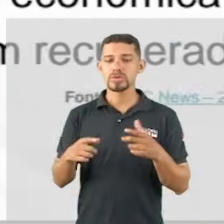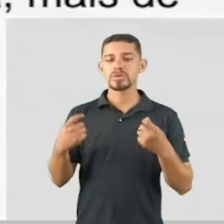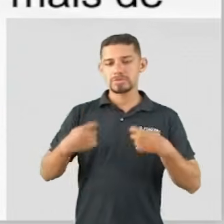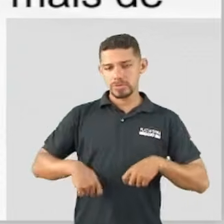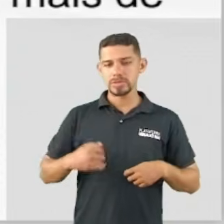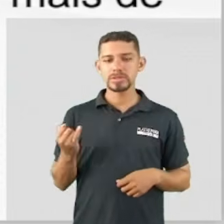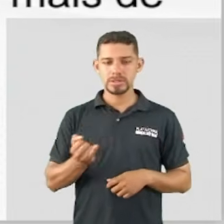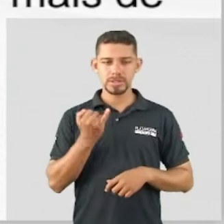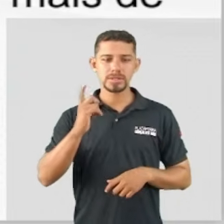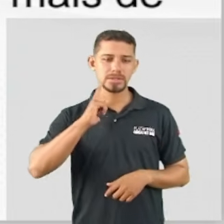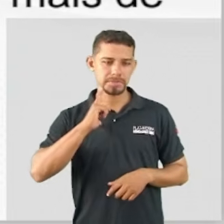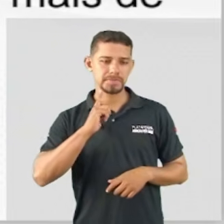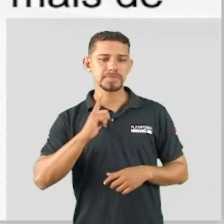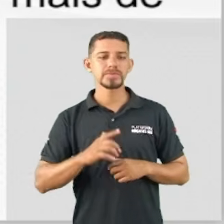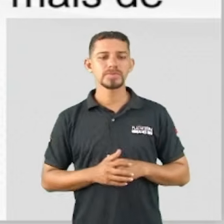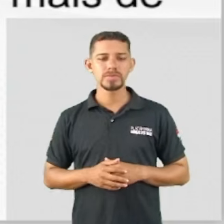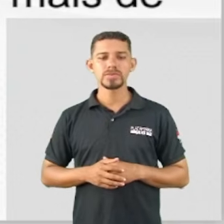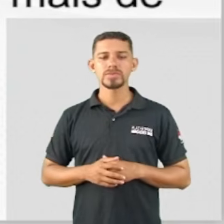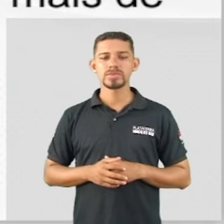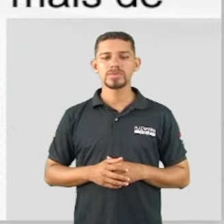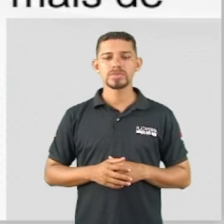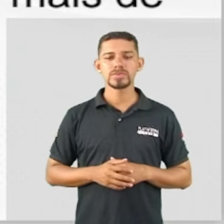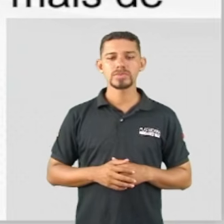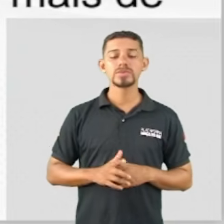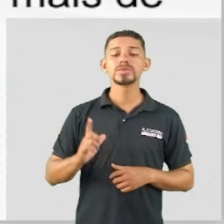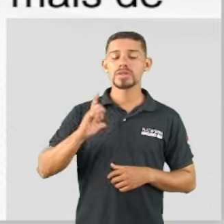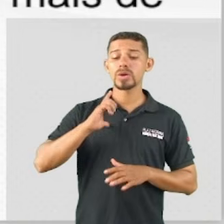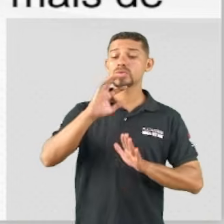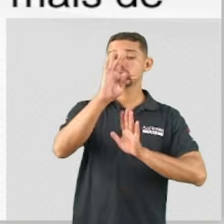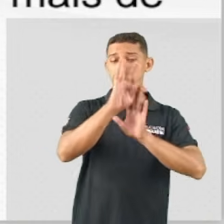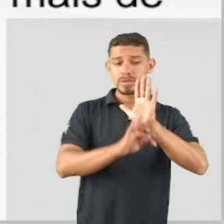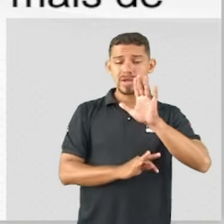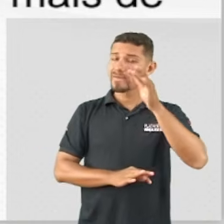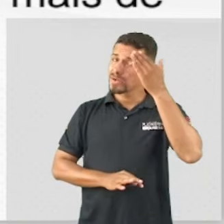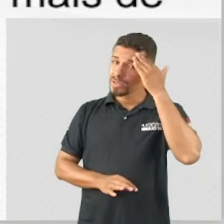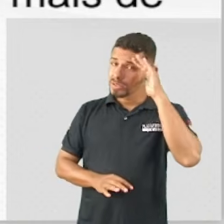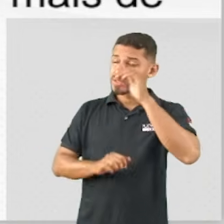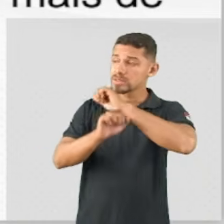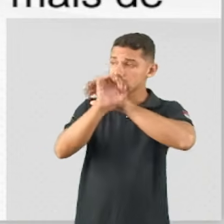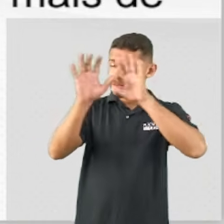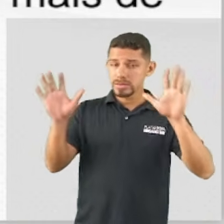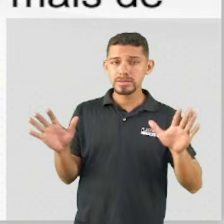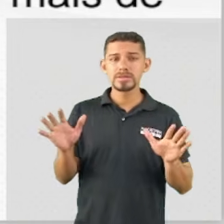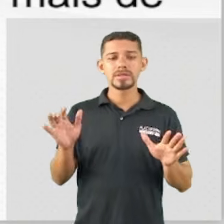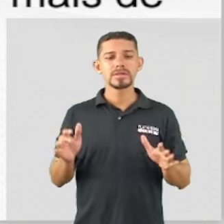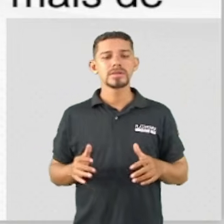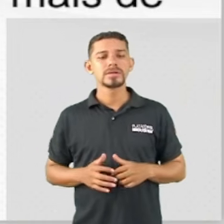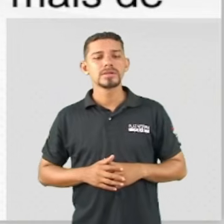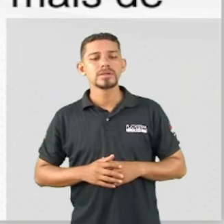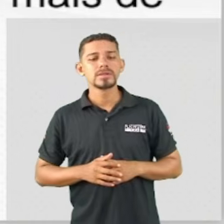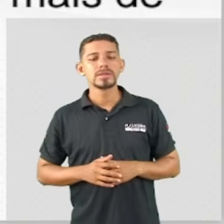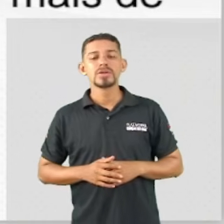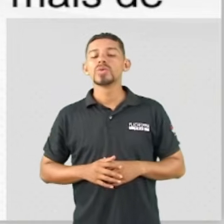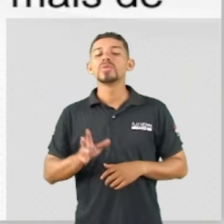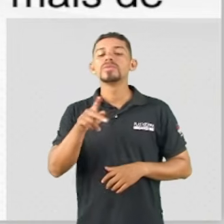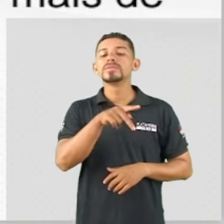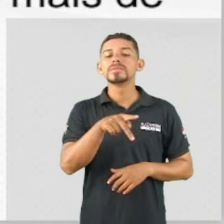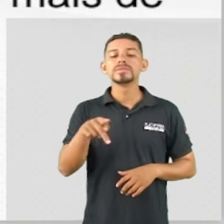ter a realização desses debates. E aí a gente tem aqui um texto, só para vocês entenderem, né? Do